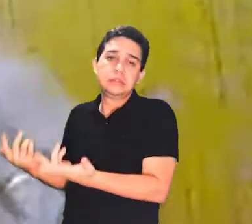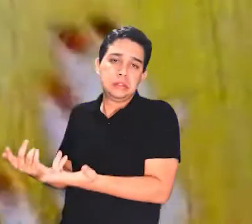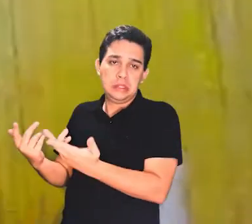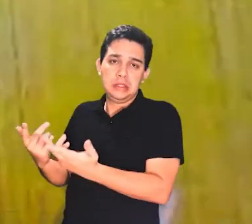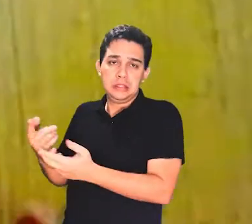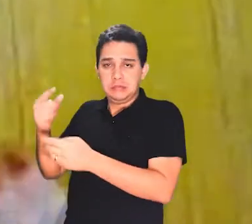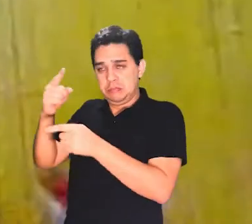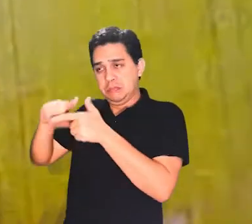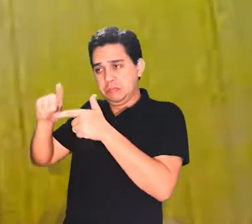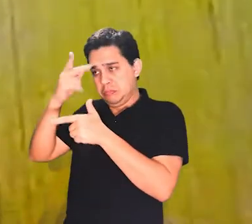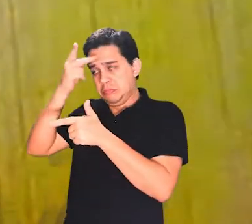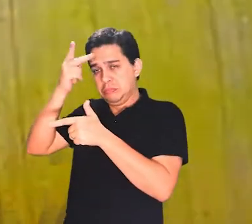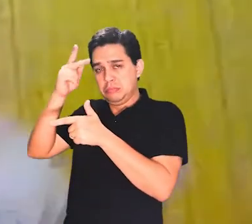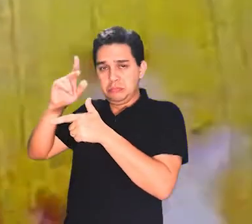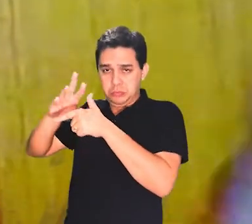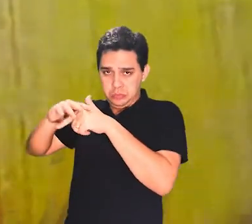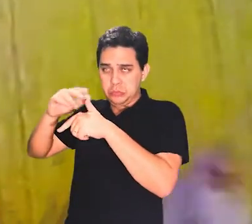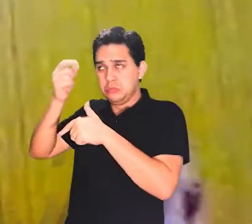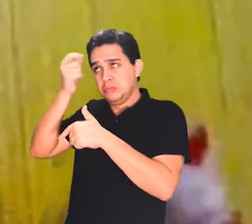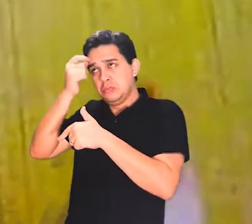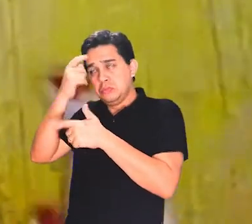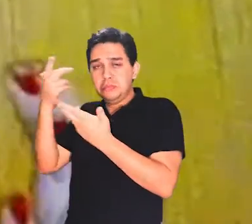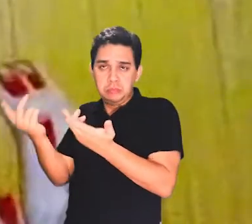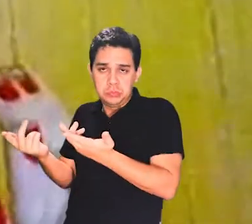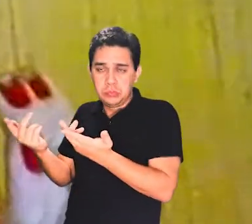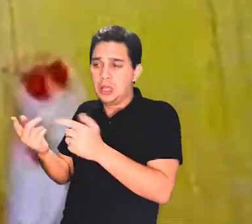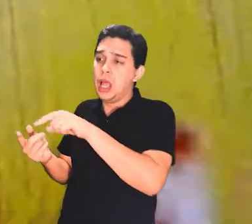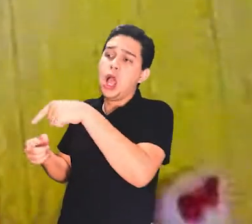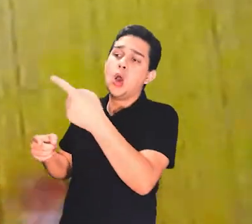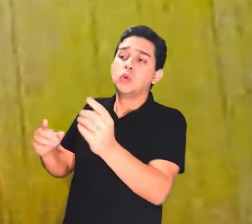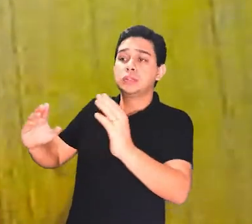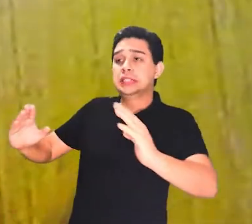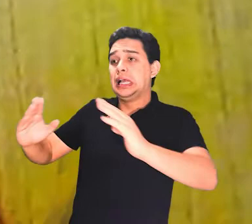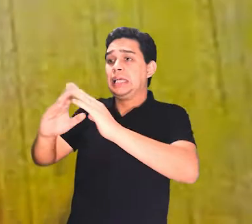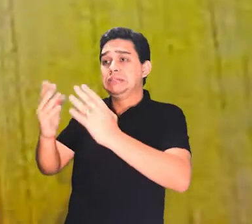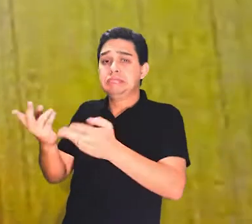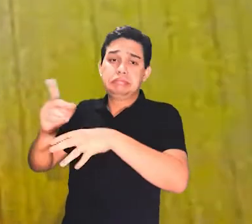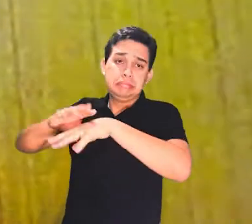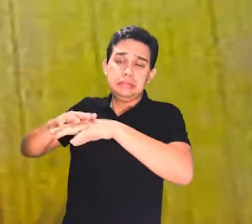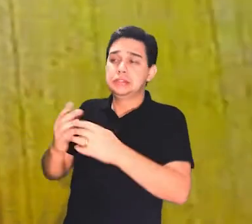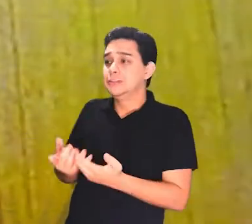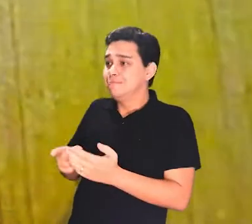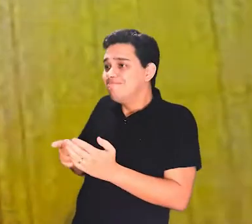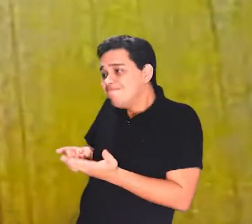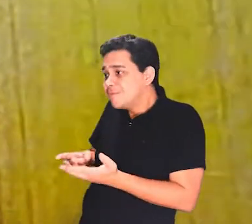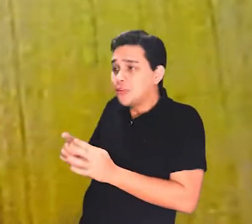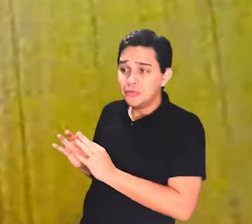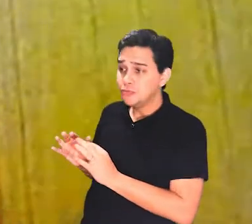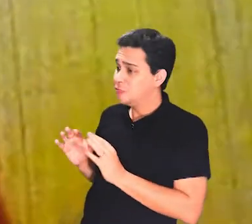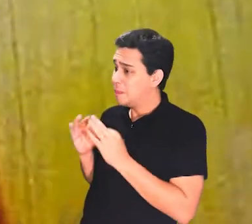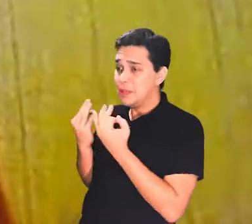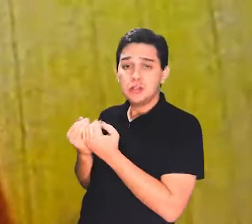autonomia, sem trabalhar a potencialidade de cada um, que é isso que a gente está falando aqui. Então, o